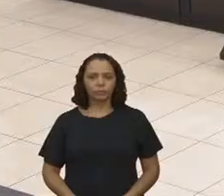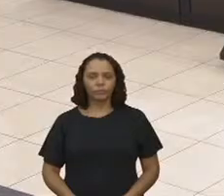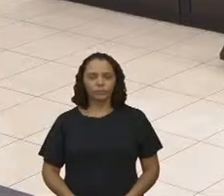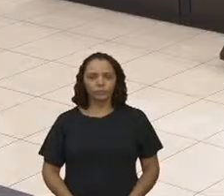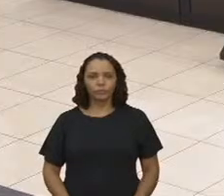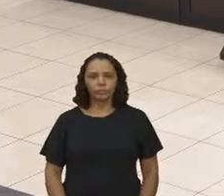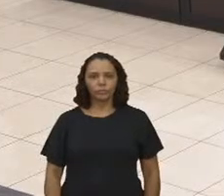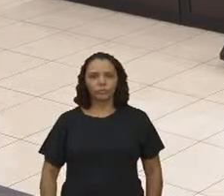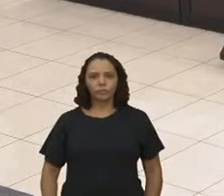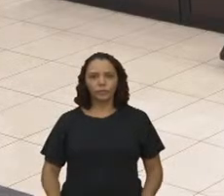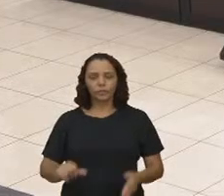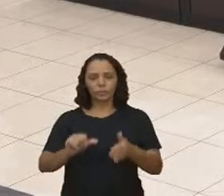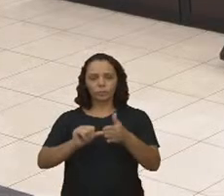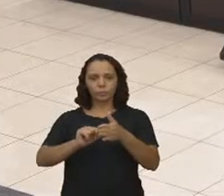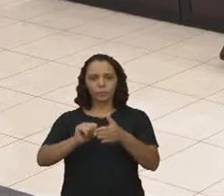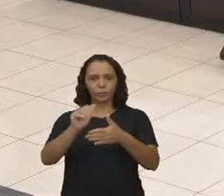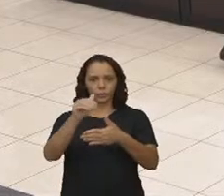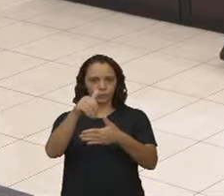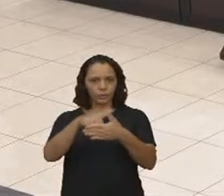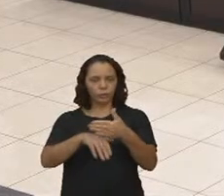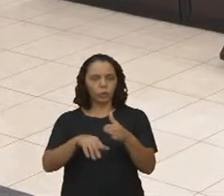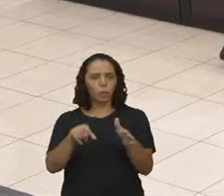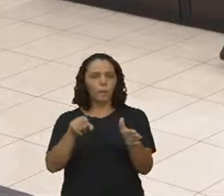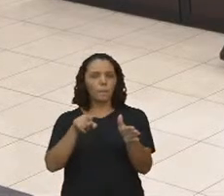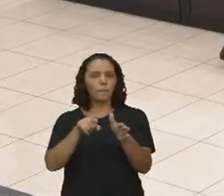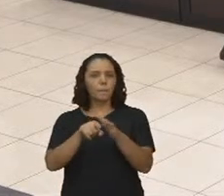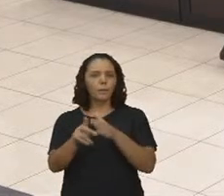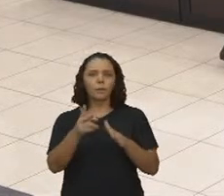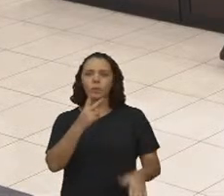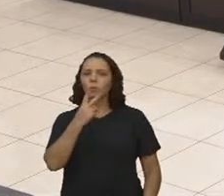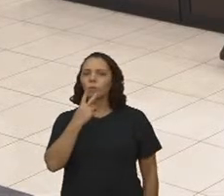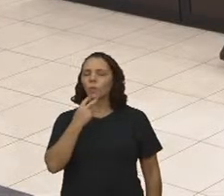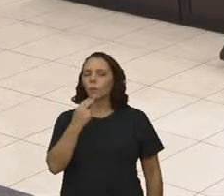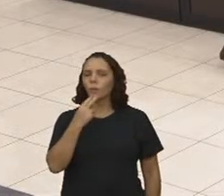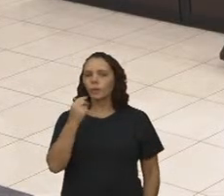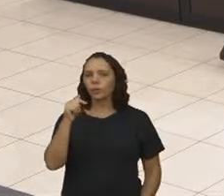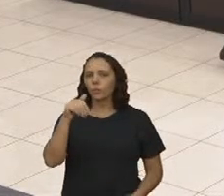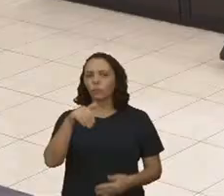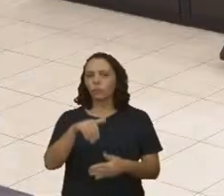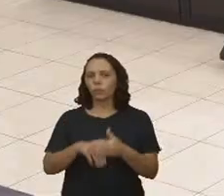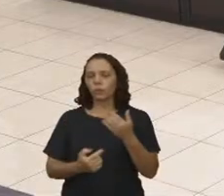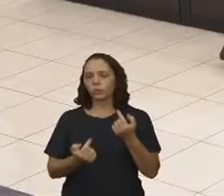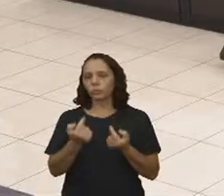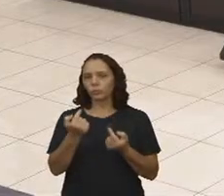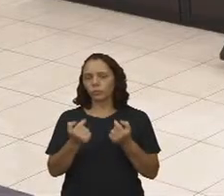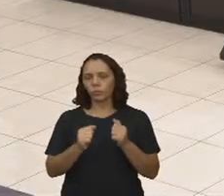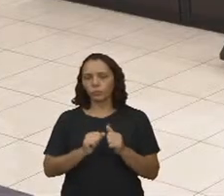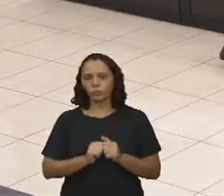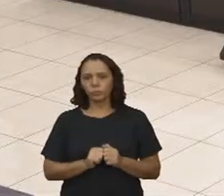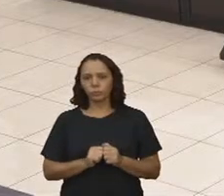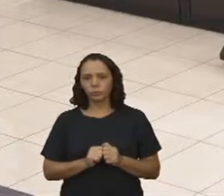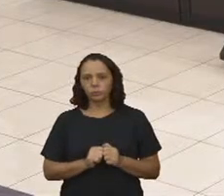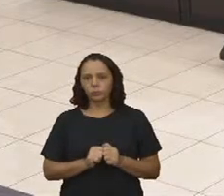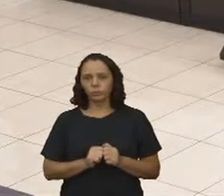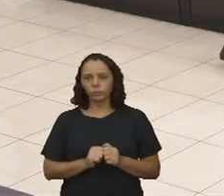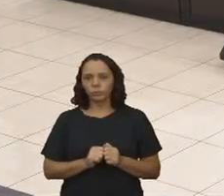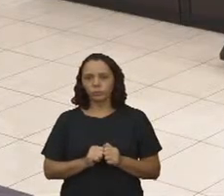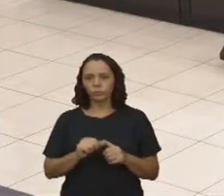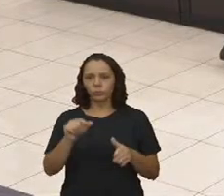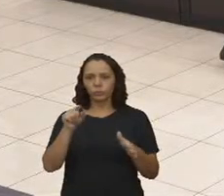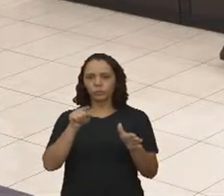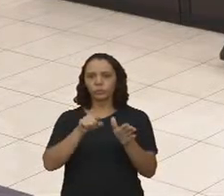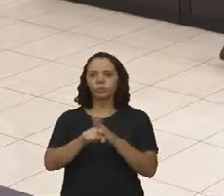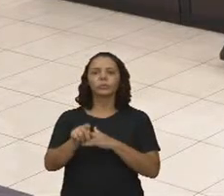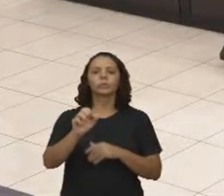Para a primeira votação, como voto o vereador Valmir do Parque Meia Lua. Como voto o vereador Daniel Mariano.